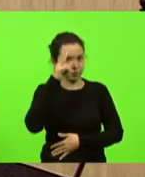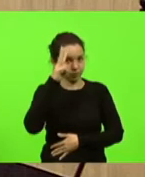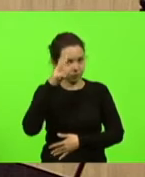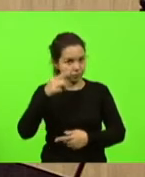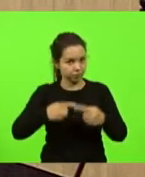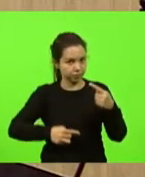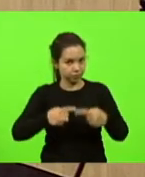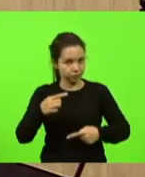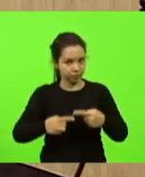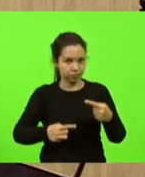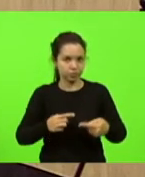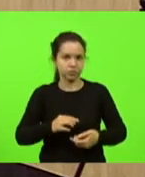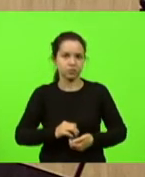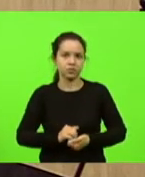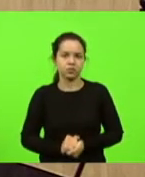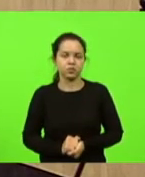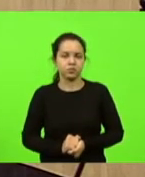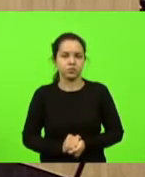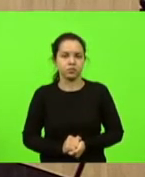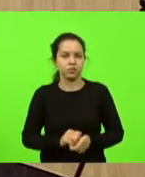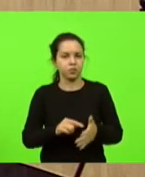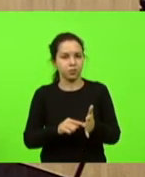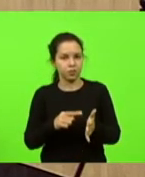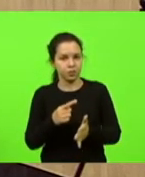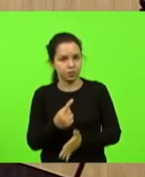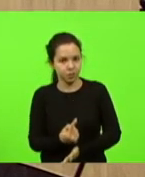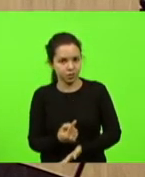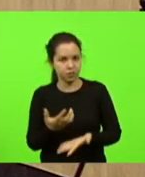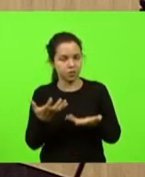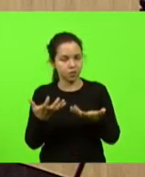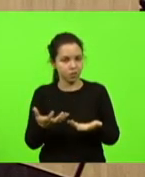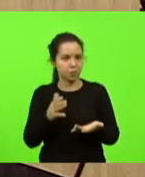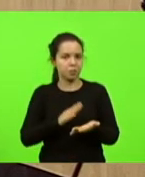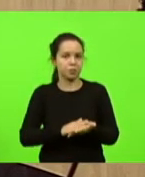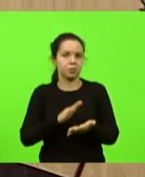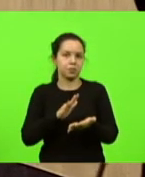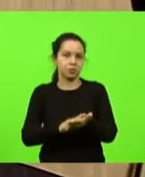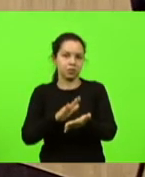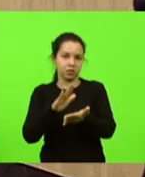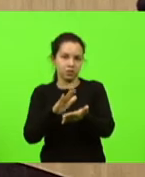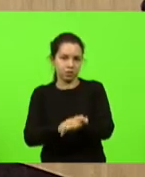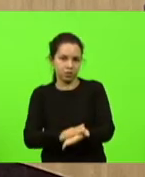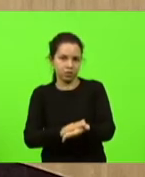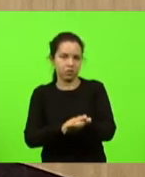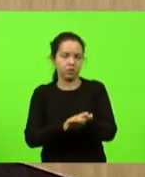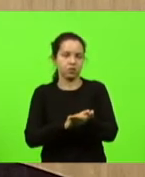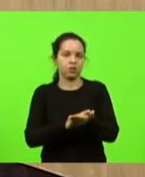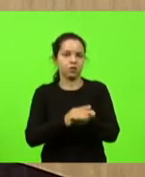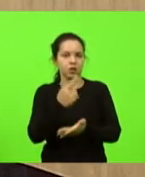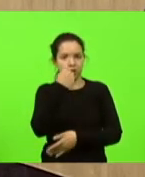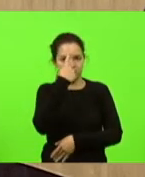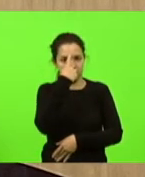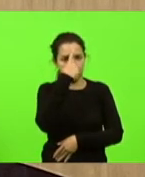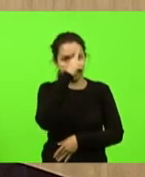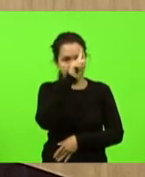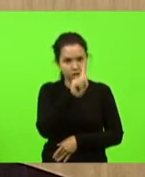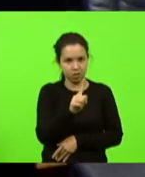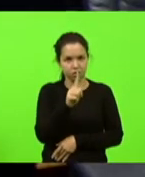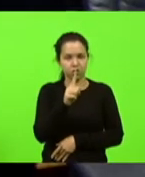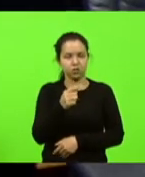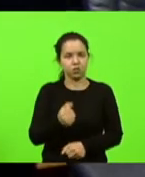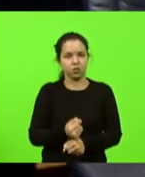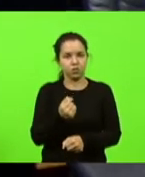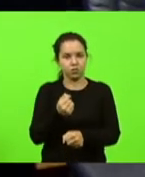Em primeiro lugar, eu quero aqui parabenizar a ideia de construir esse projeto.